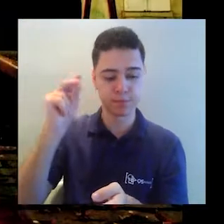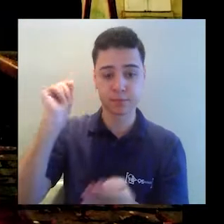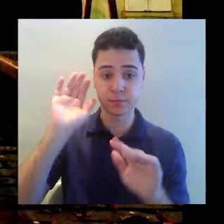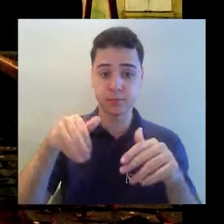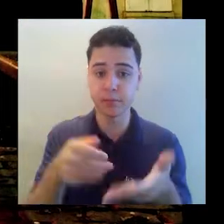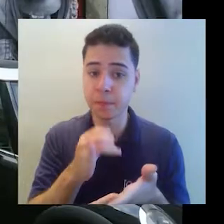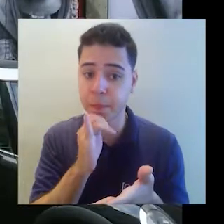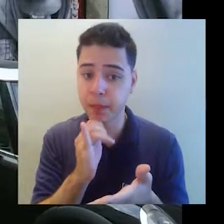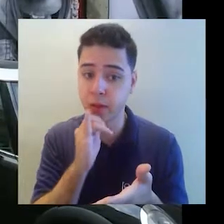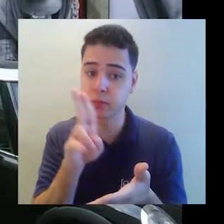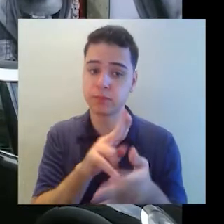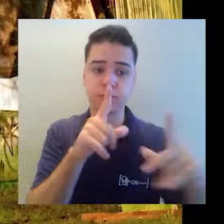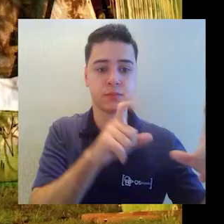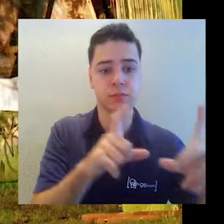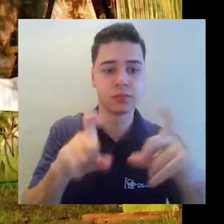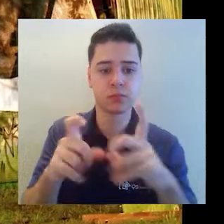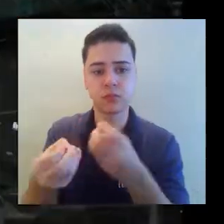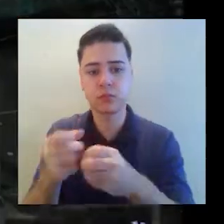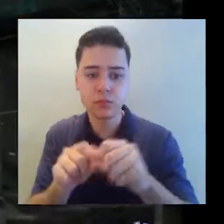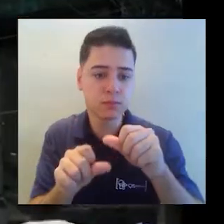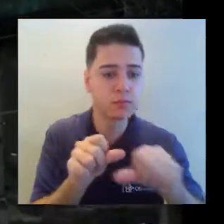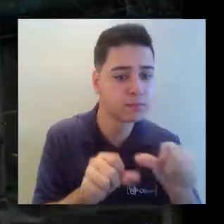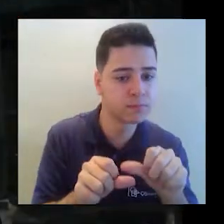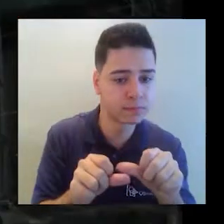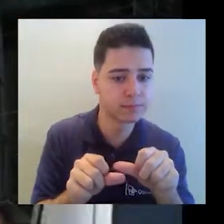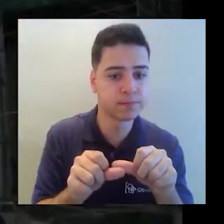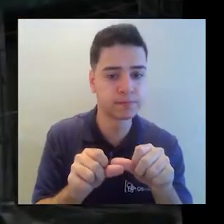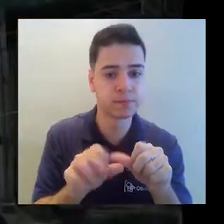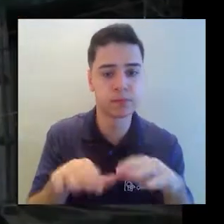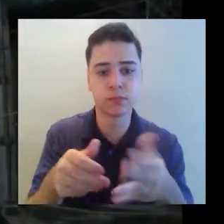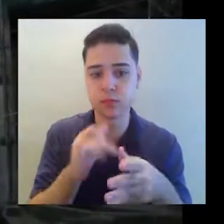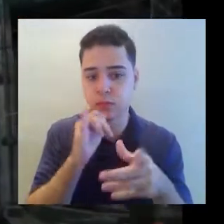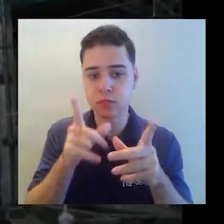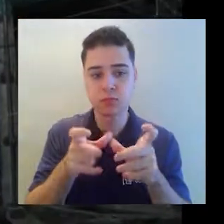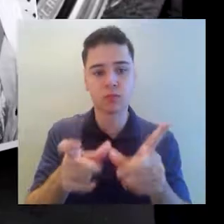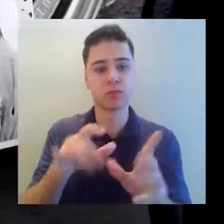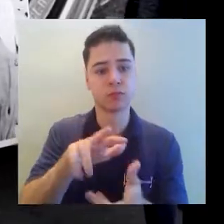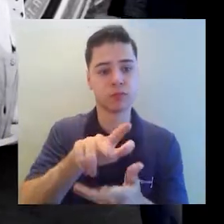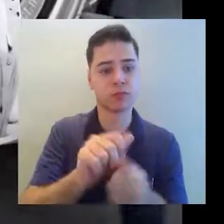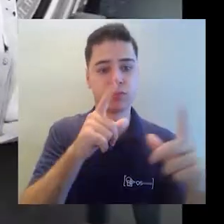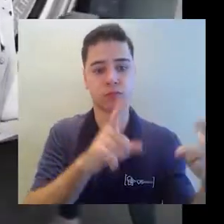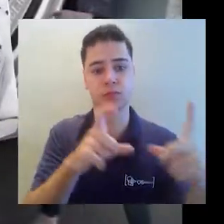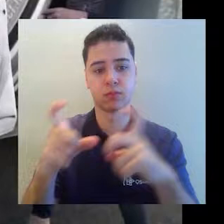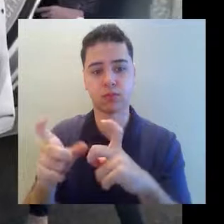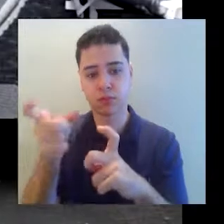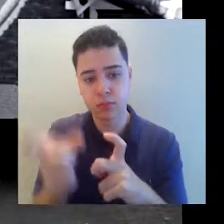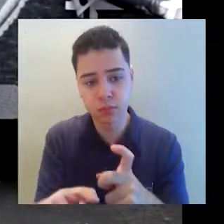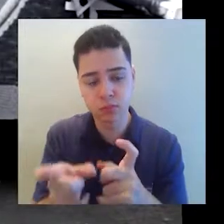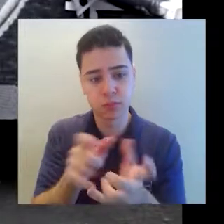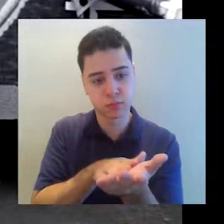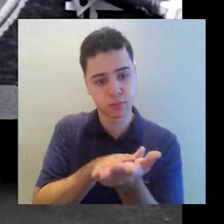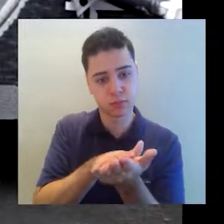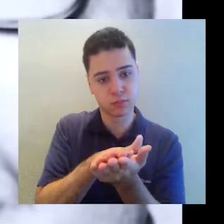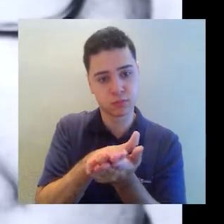O artista francês J.R. usa a fotografia como veículo de mudança. Ele viaja pelo mundo fotografando pessoas